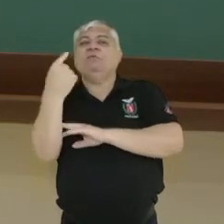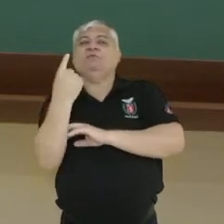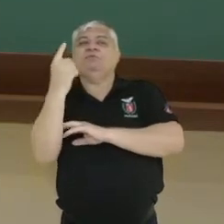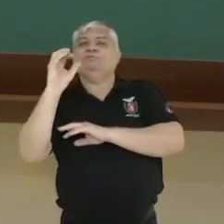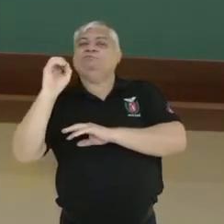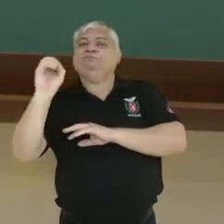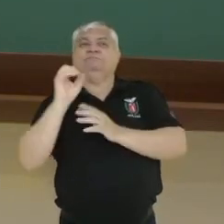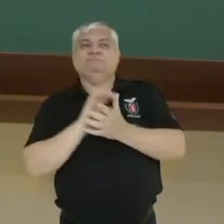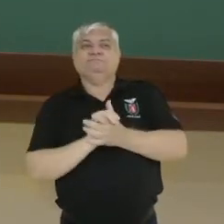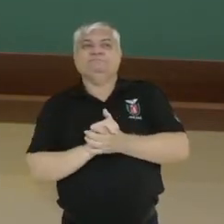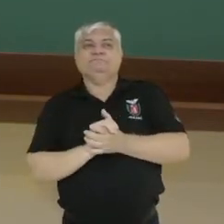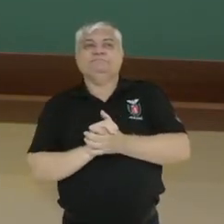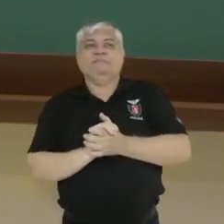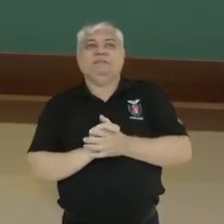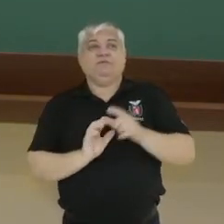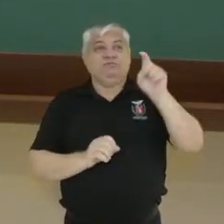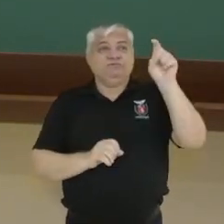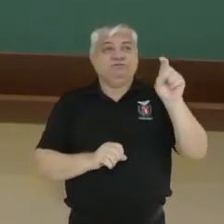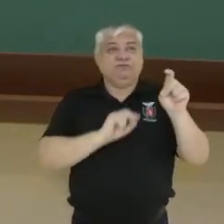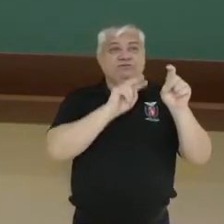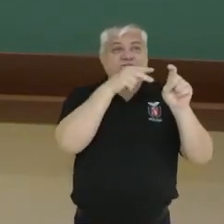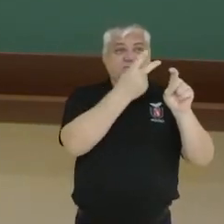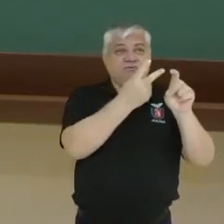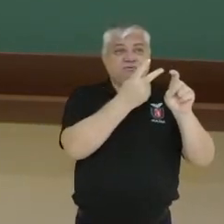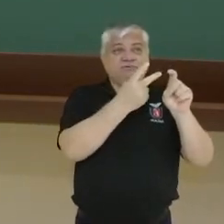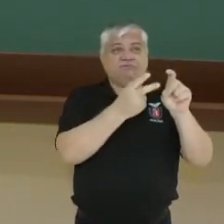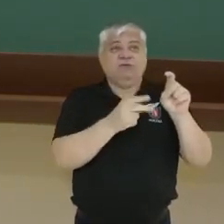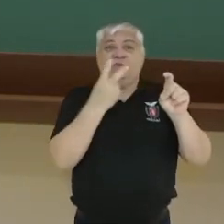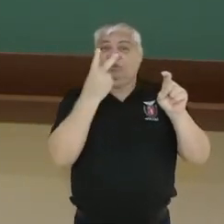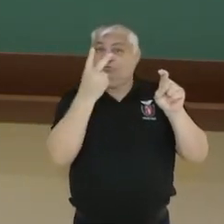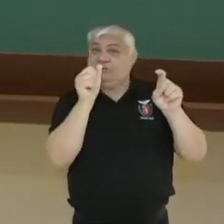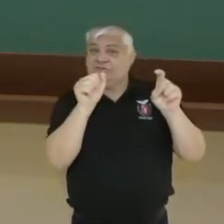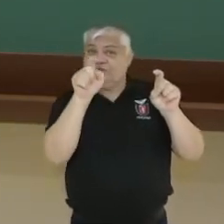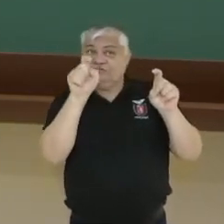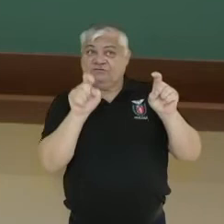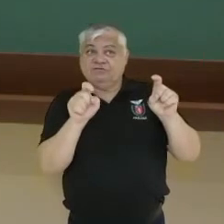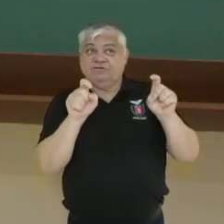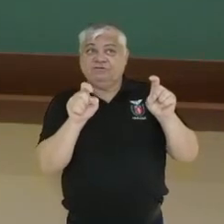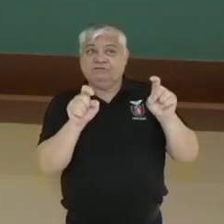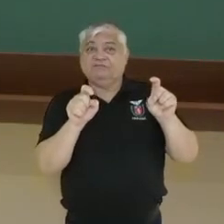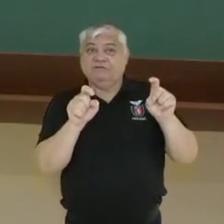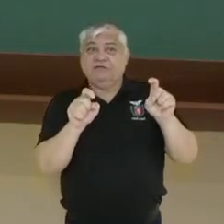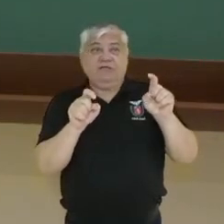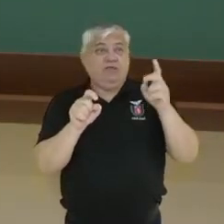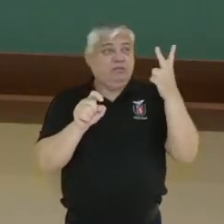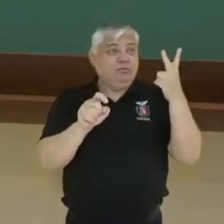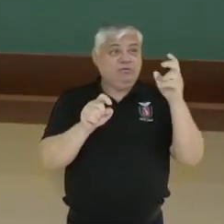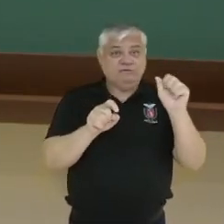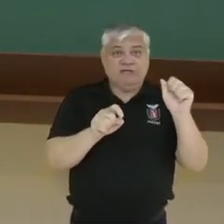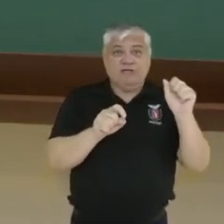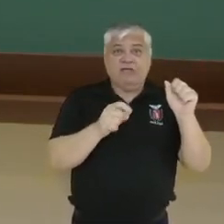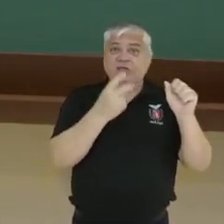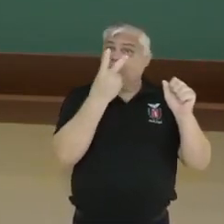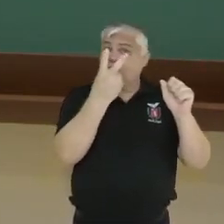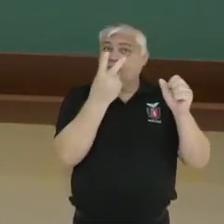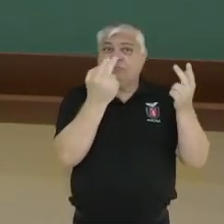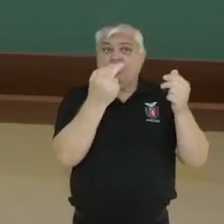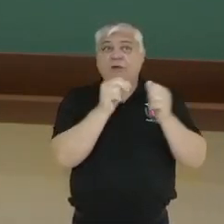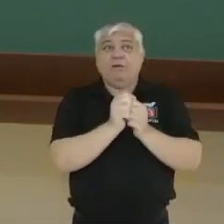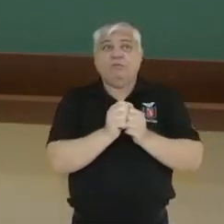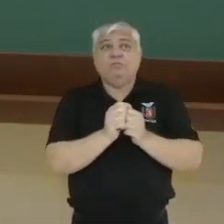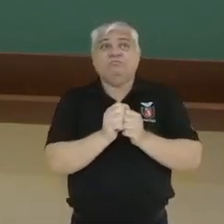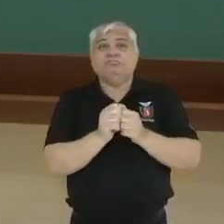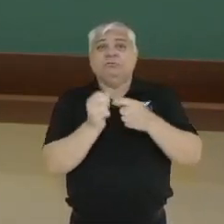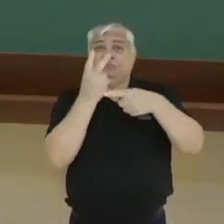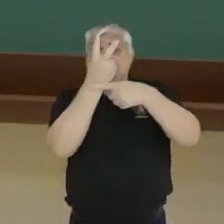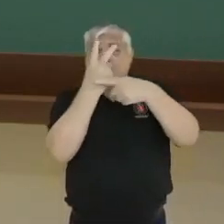igual ao 2. Então, vamos pegar ali. Menos 2A é igual a 2. Fazendo as continhas, achamos que o A vale menos